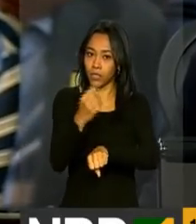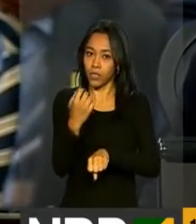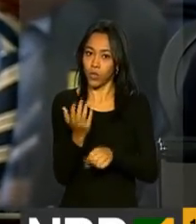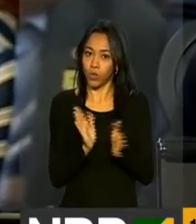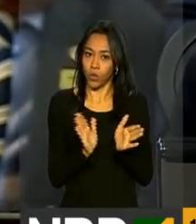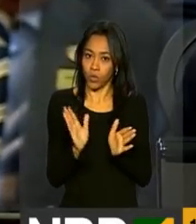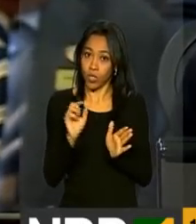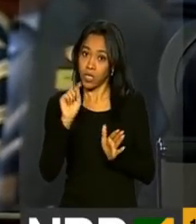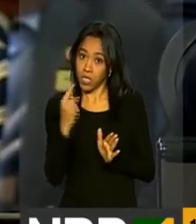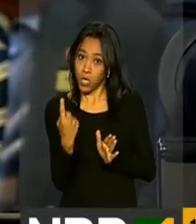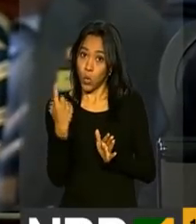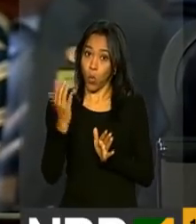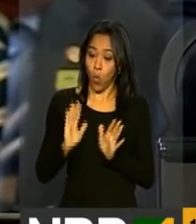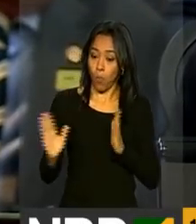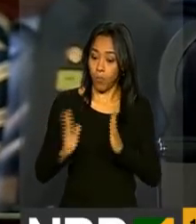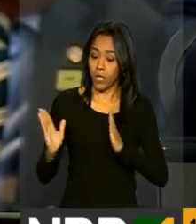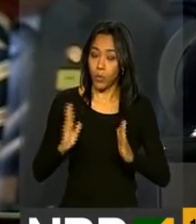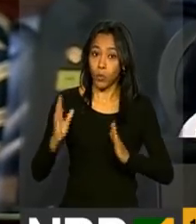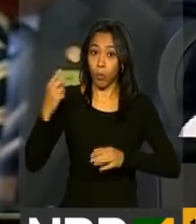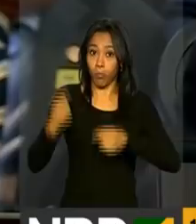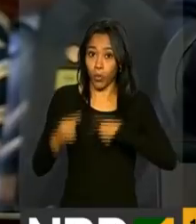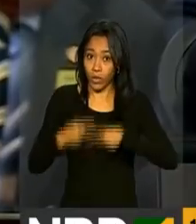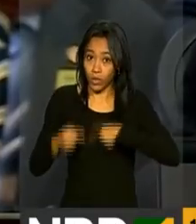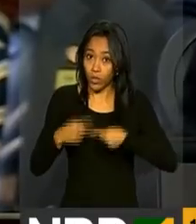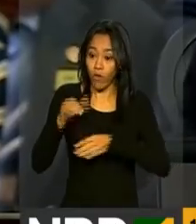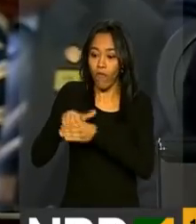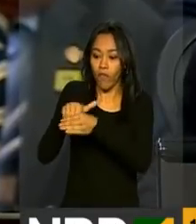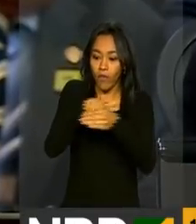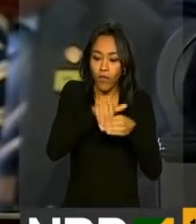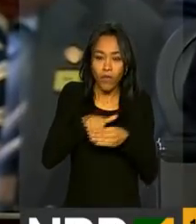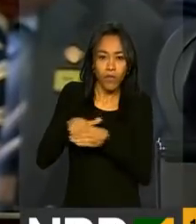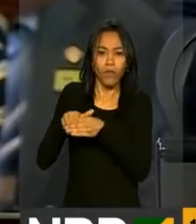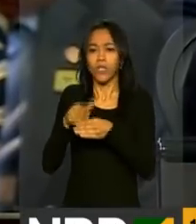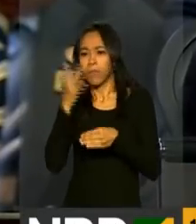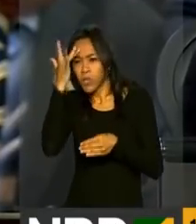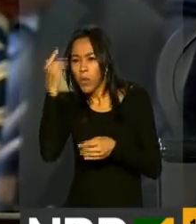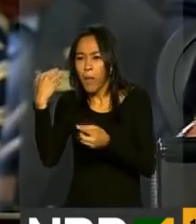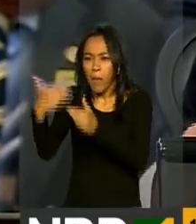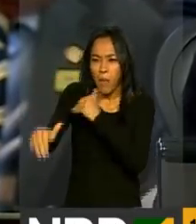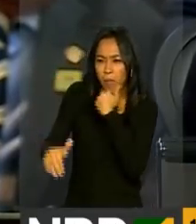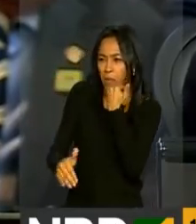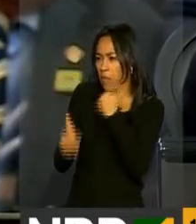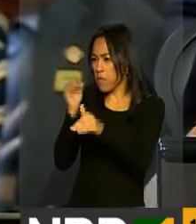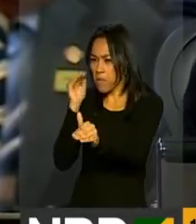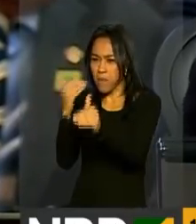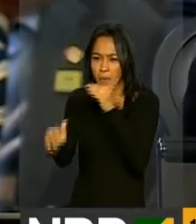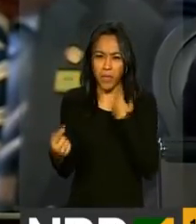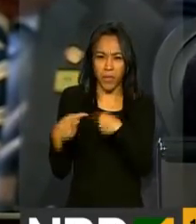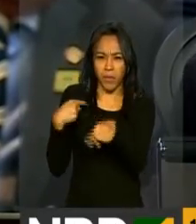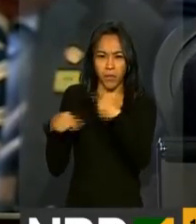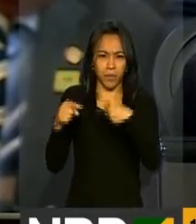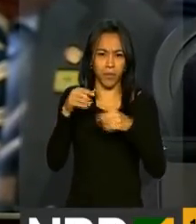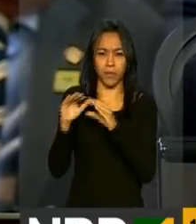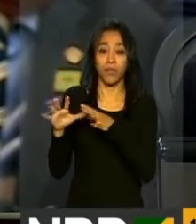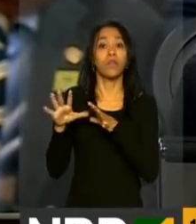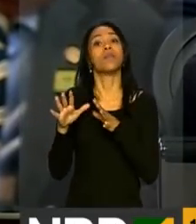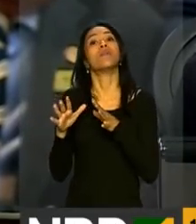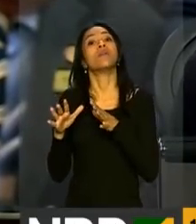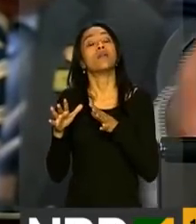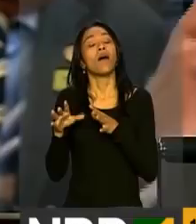um momento político eleitoral que é quando as pessoas têm eleições contendem se controversa e se encontrariam